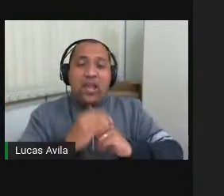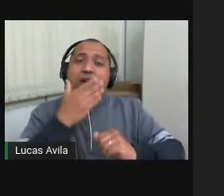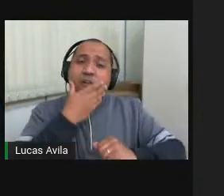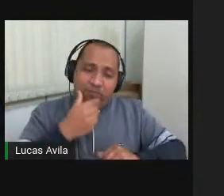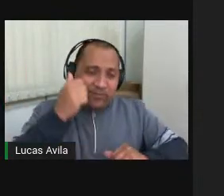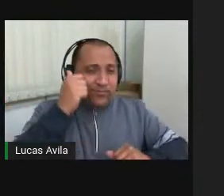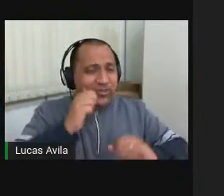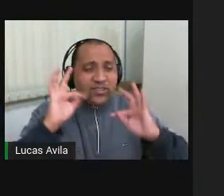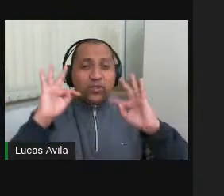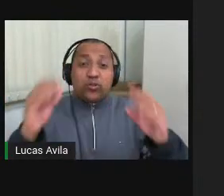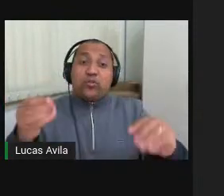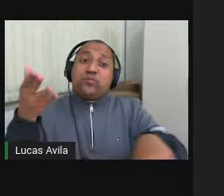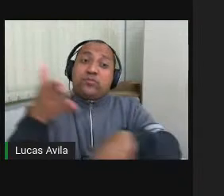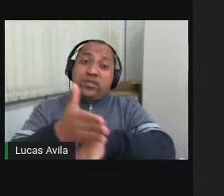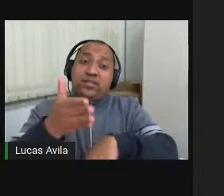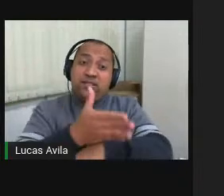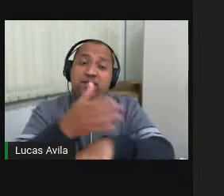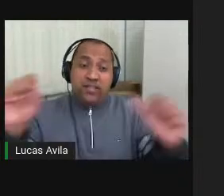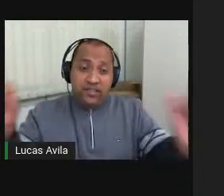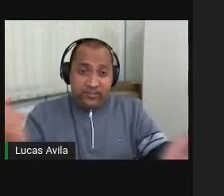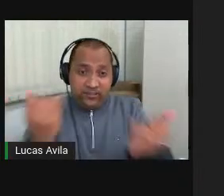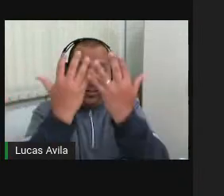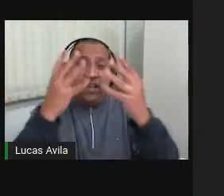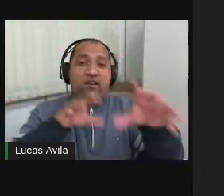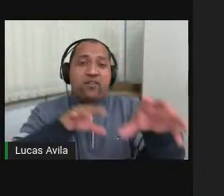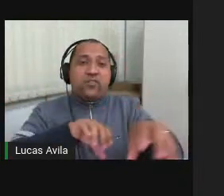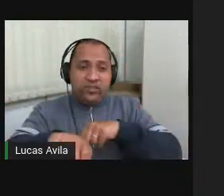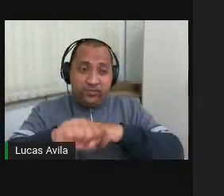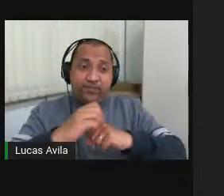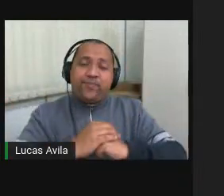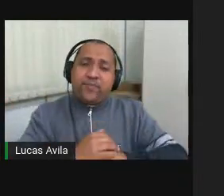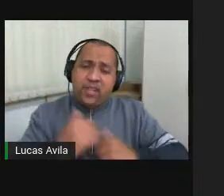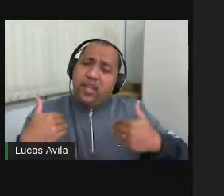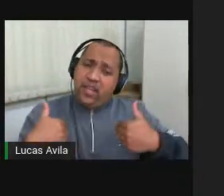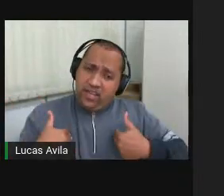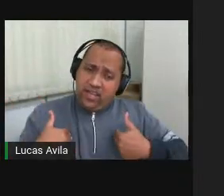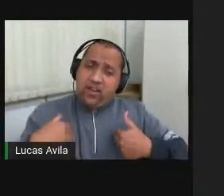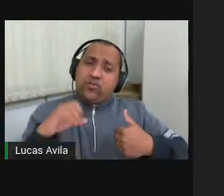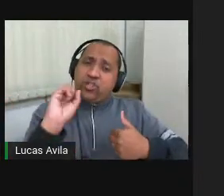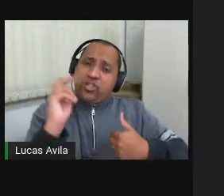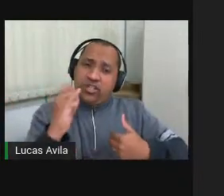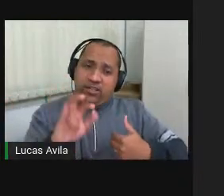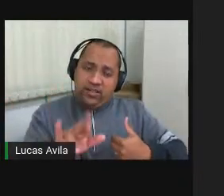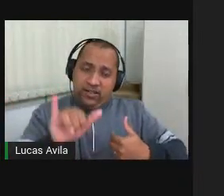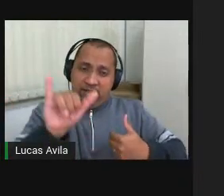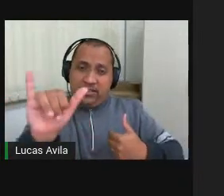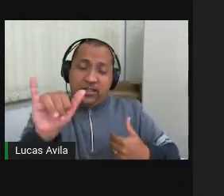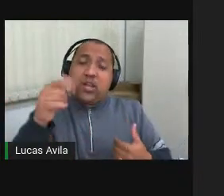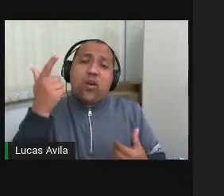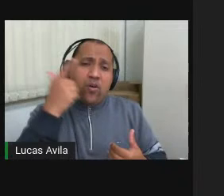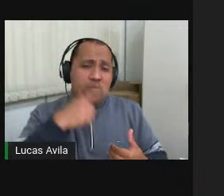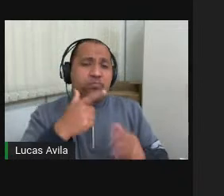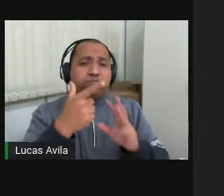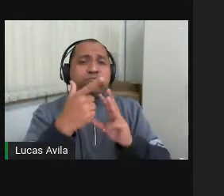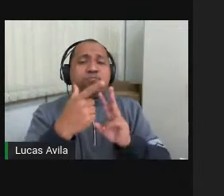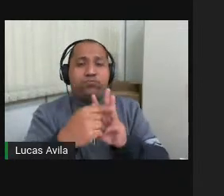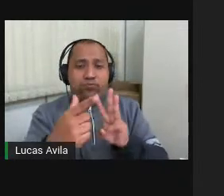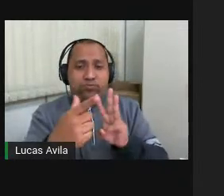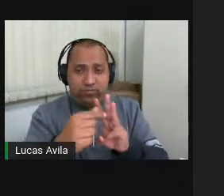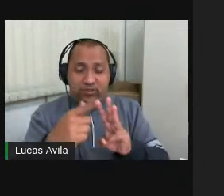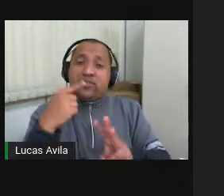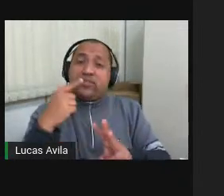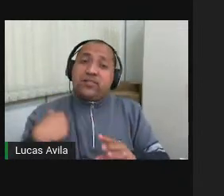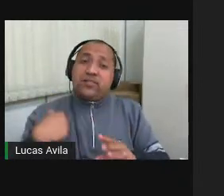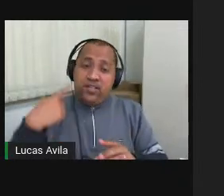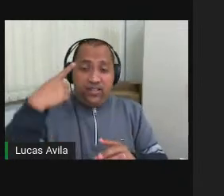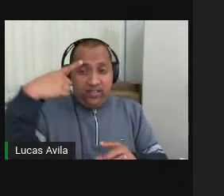esta cerimônia de colação de grau. Eu, Shirley Grazielli da Silva Nascimento, pró-reitora de graduação, por delegação do